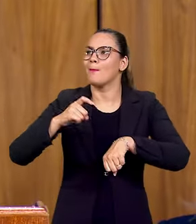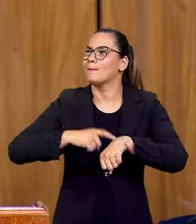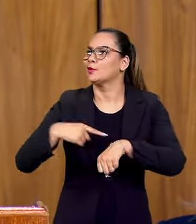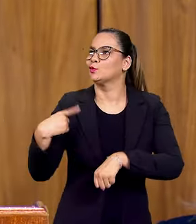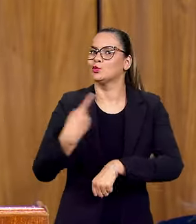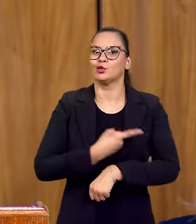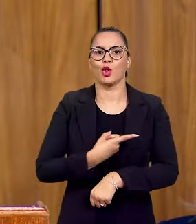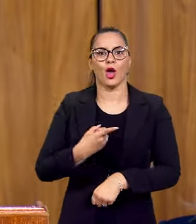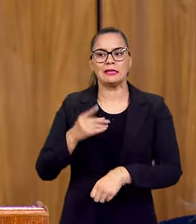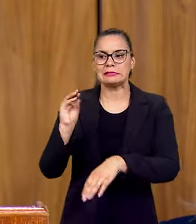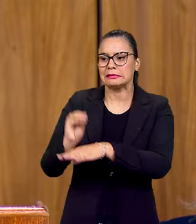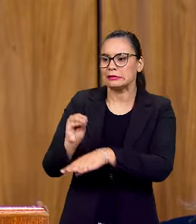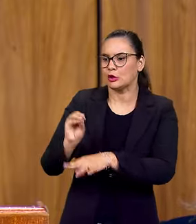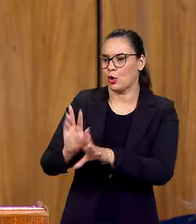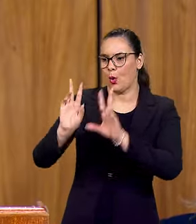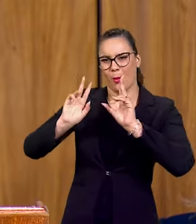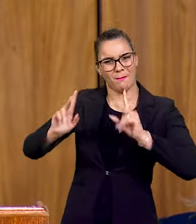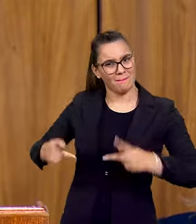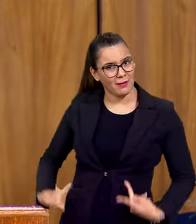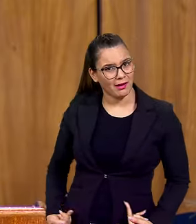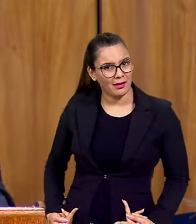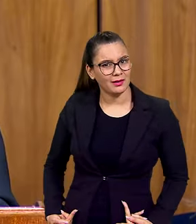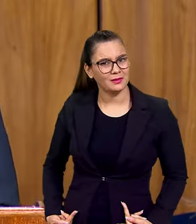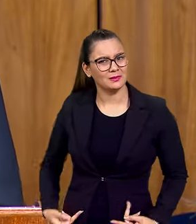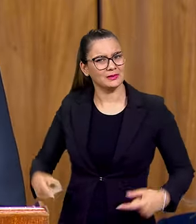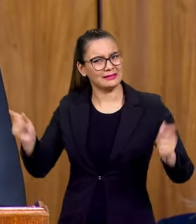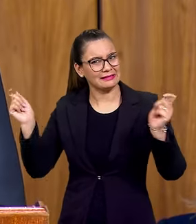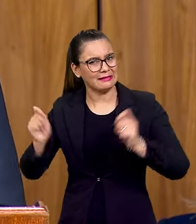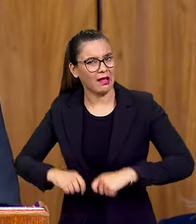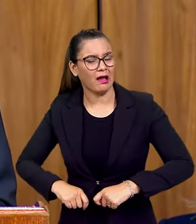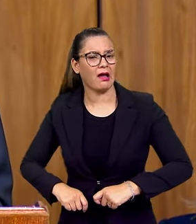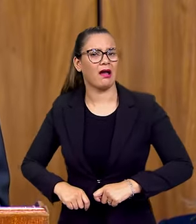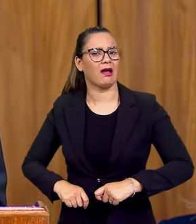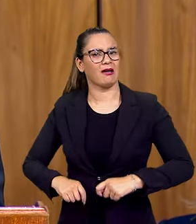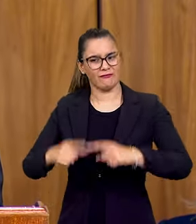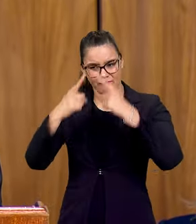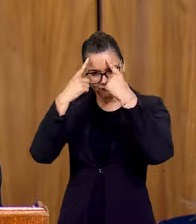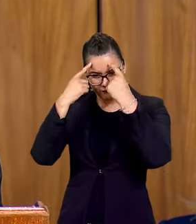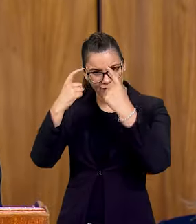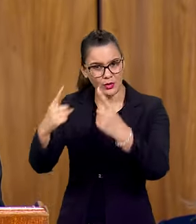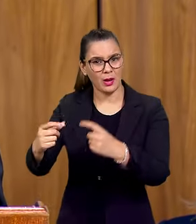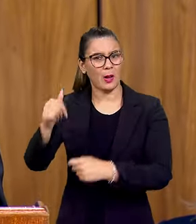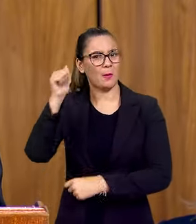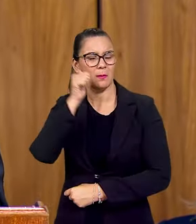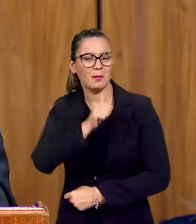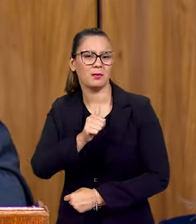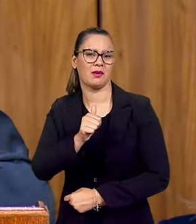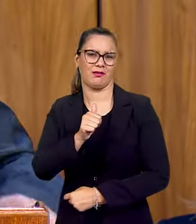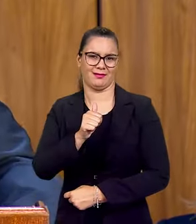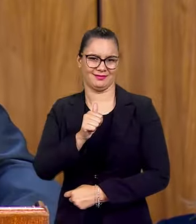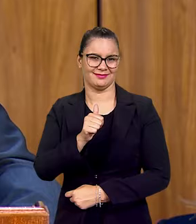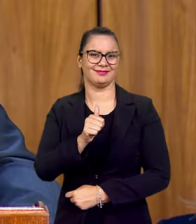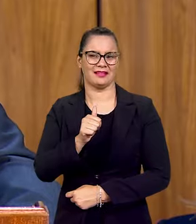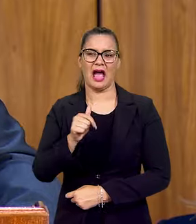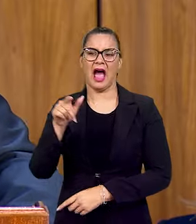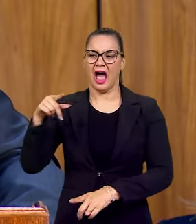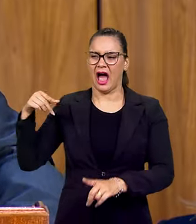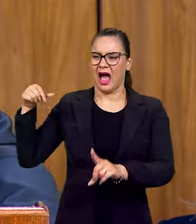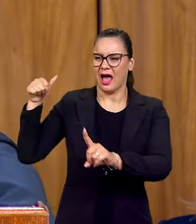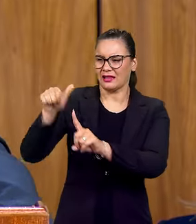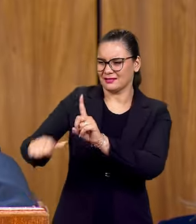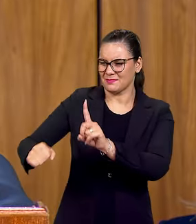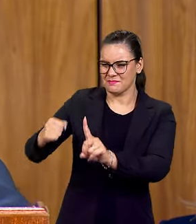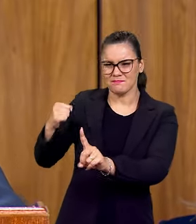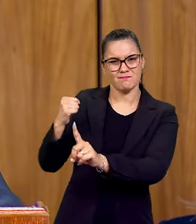que momento a gente criou um ser humano capaz de violentar uma parceira